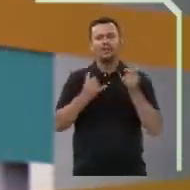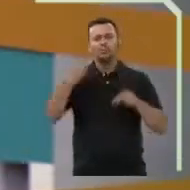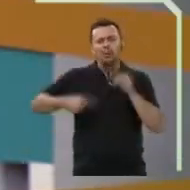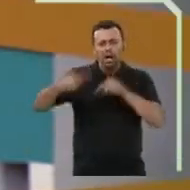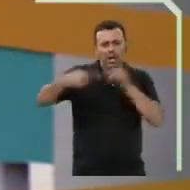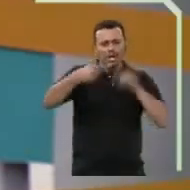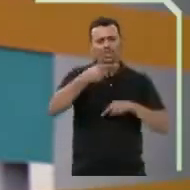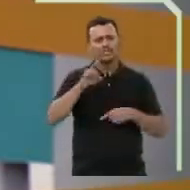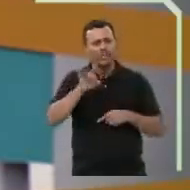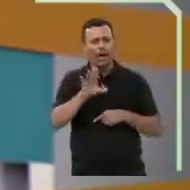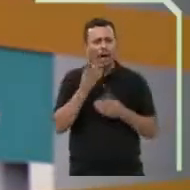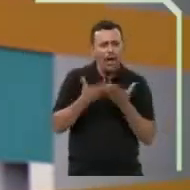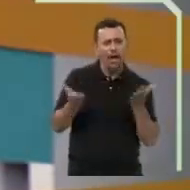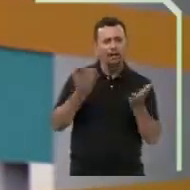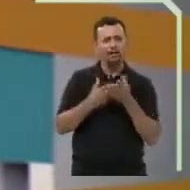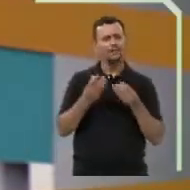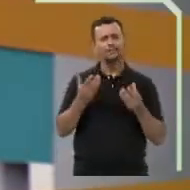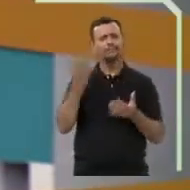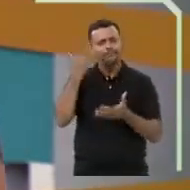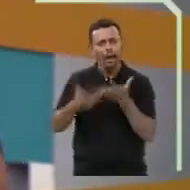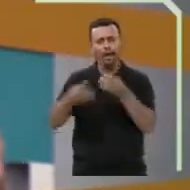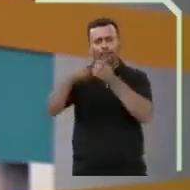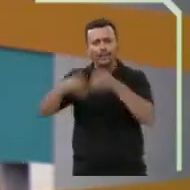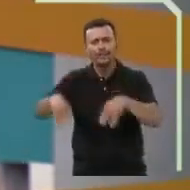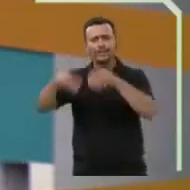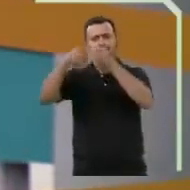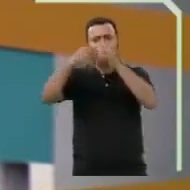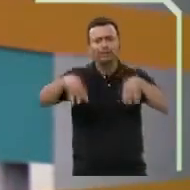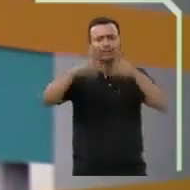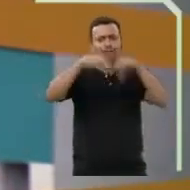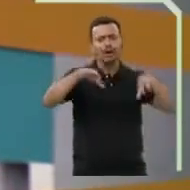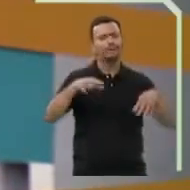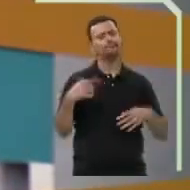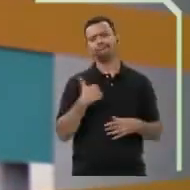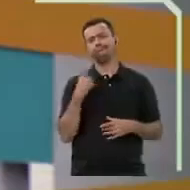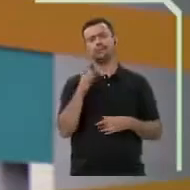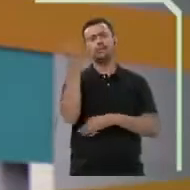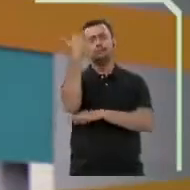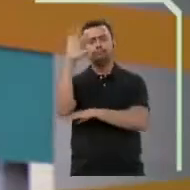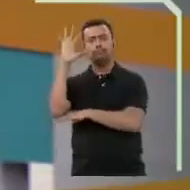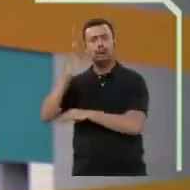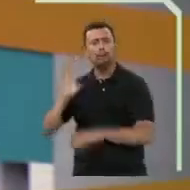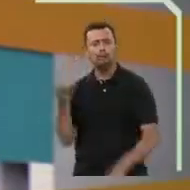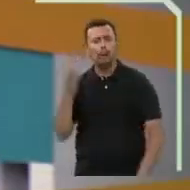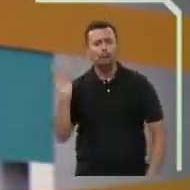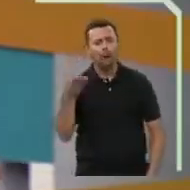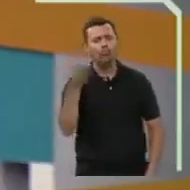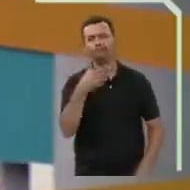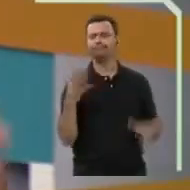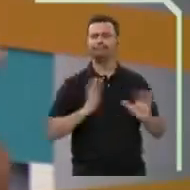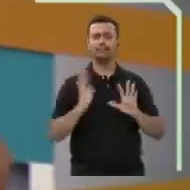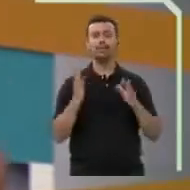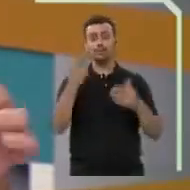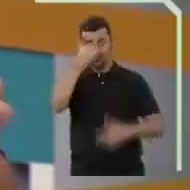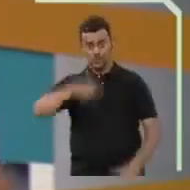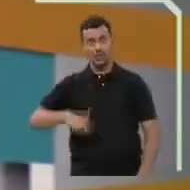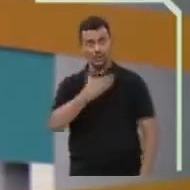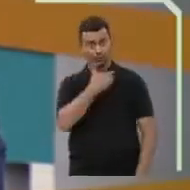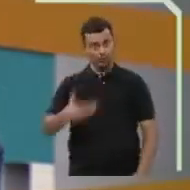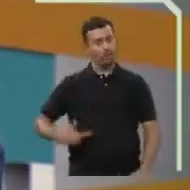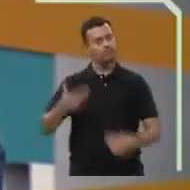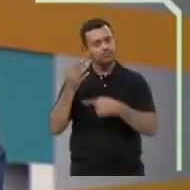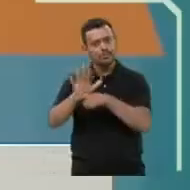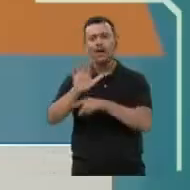só vai dar crédito, desoneração para o agronegócio, que só desmata. Por isso, nosso governo também terá o compromisso com desmatamento